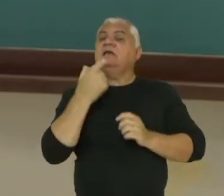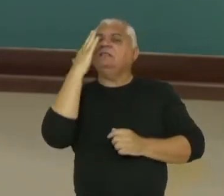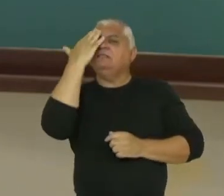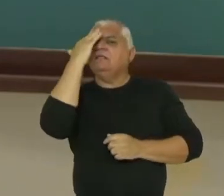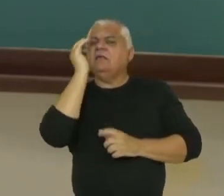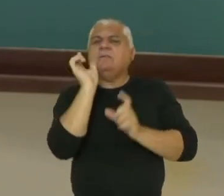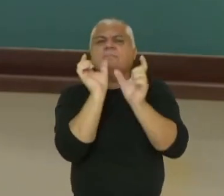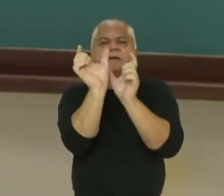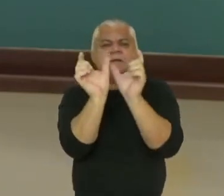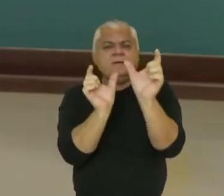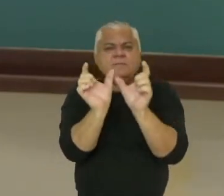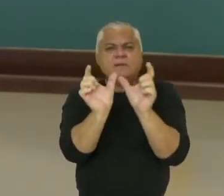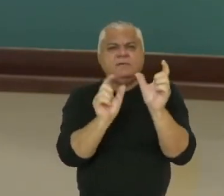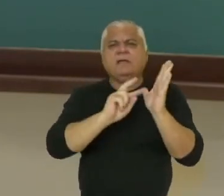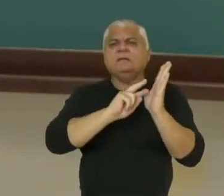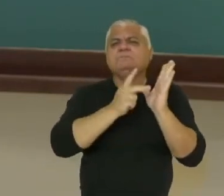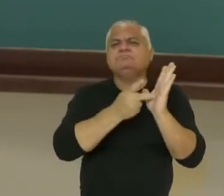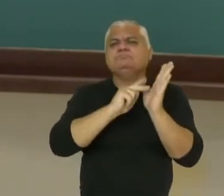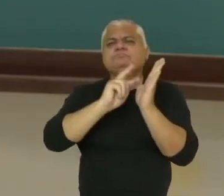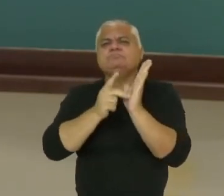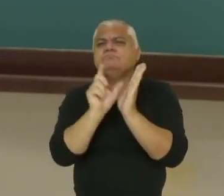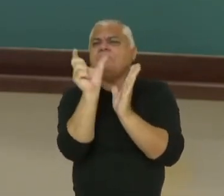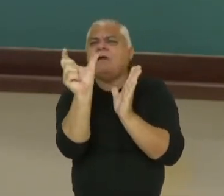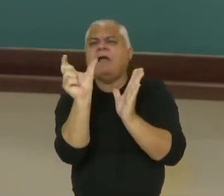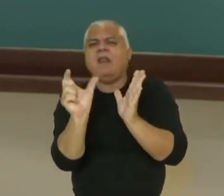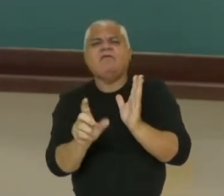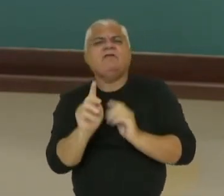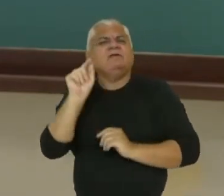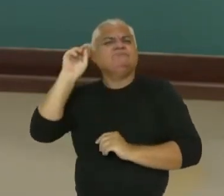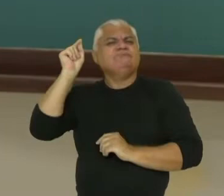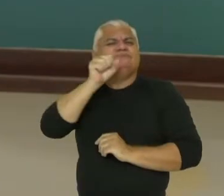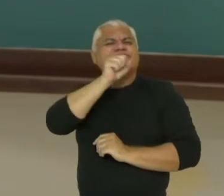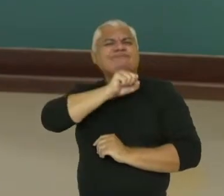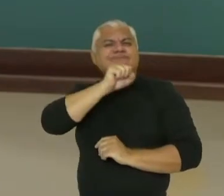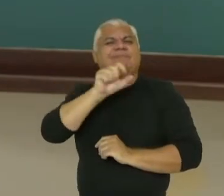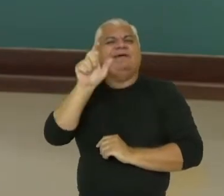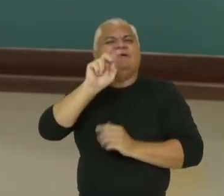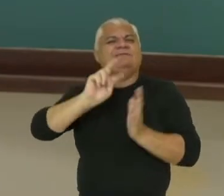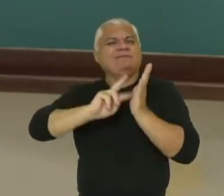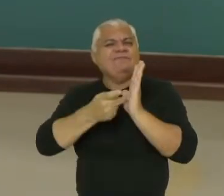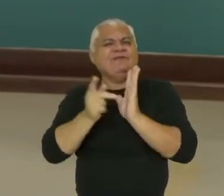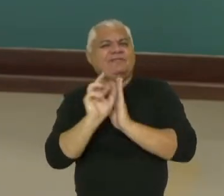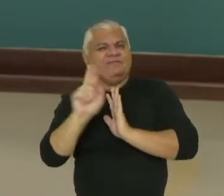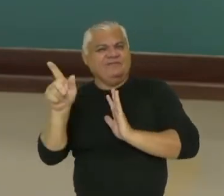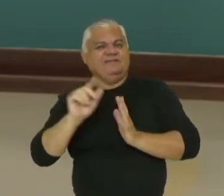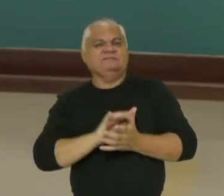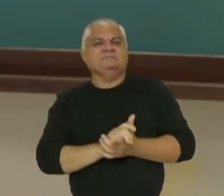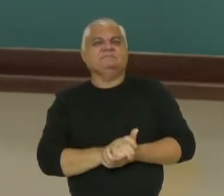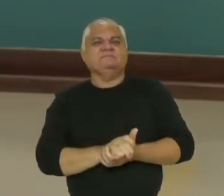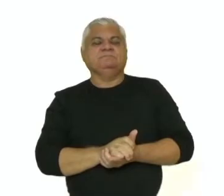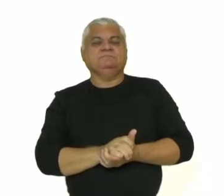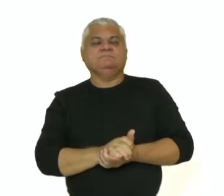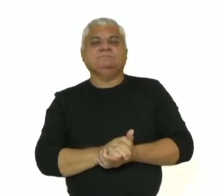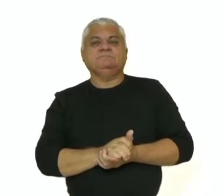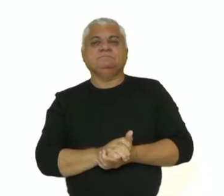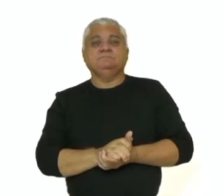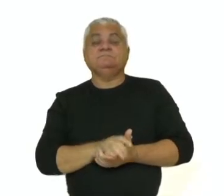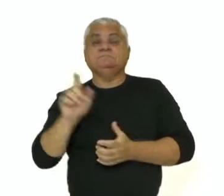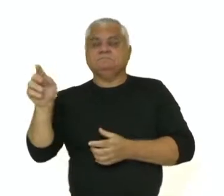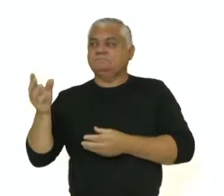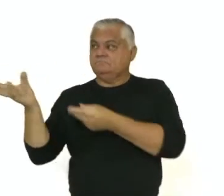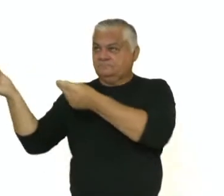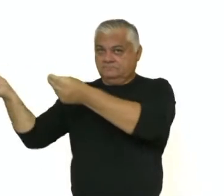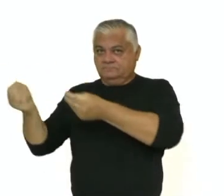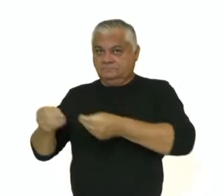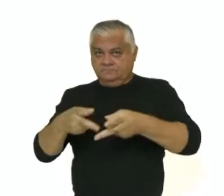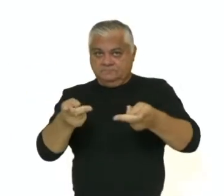algumas palavras que vão surgir numa escrita mais antiga, com outro significado. Recebeu o prato